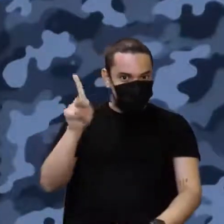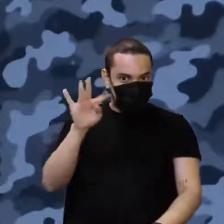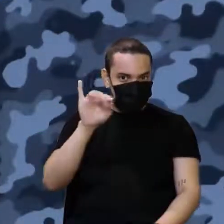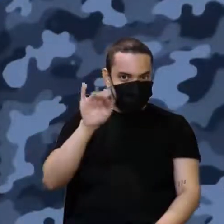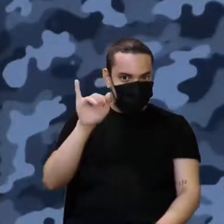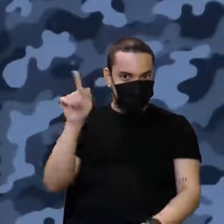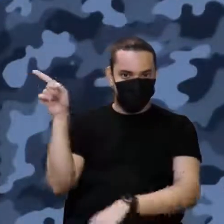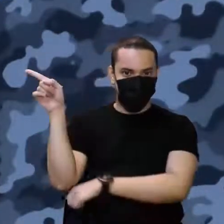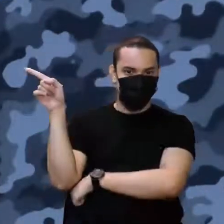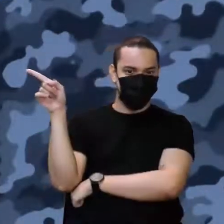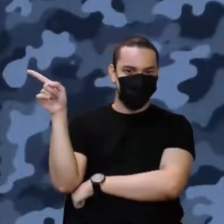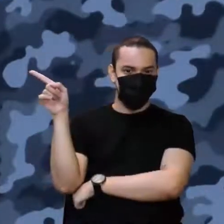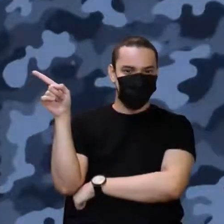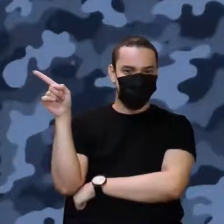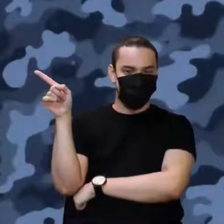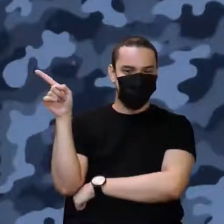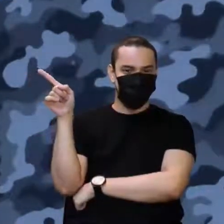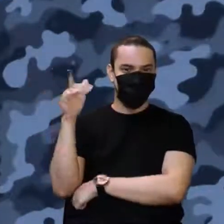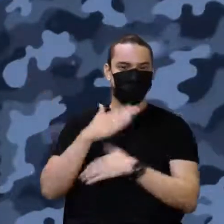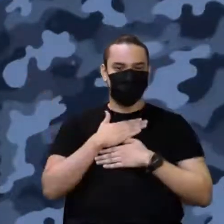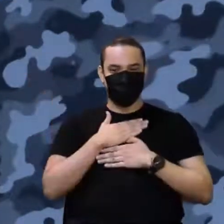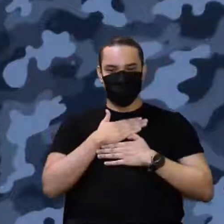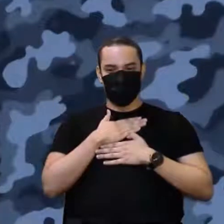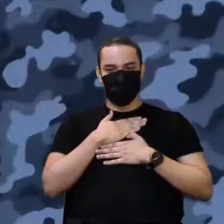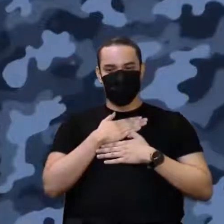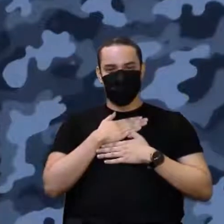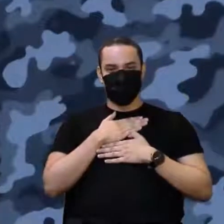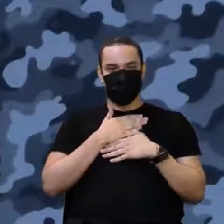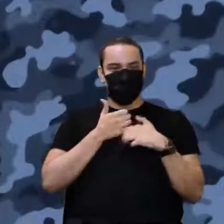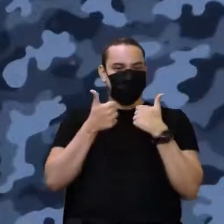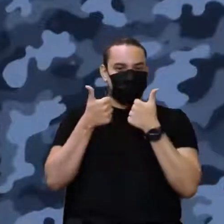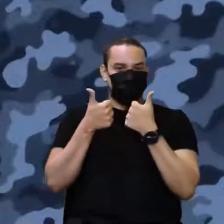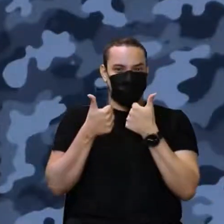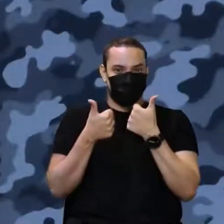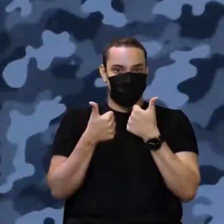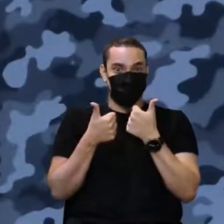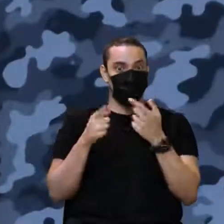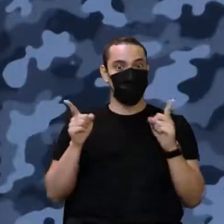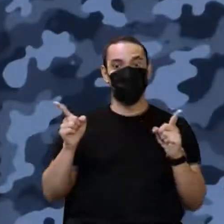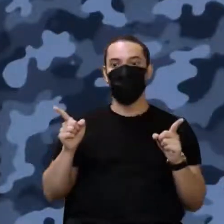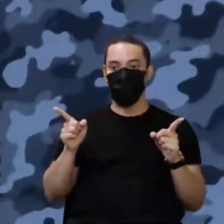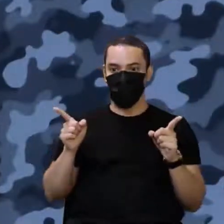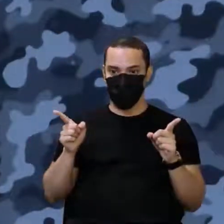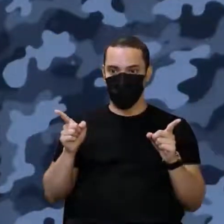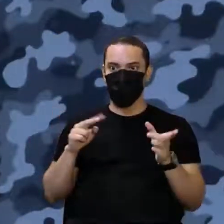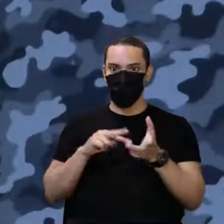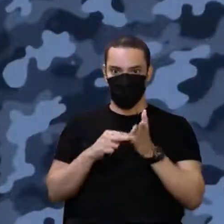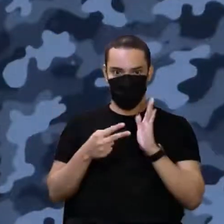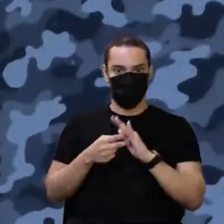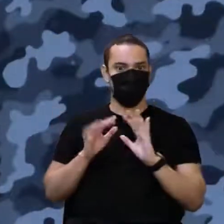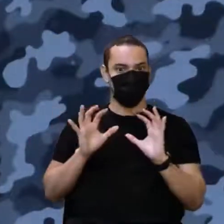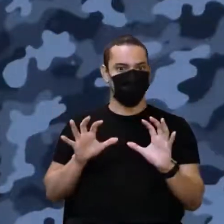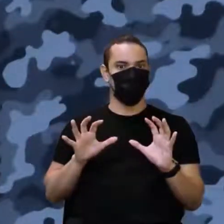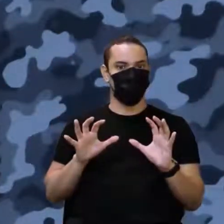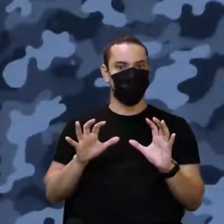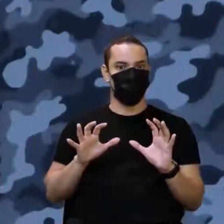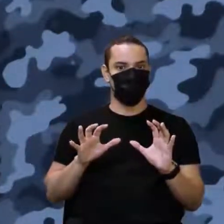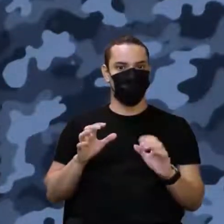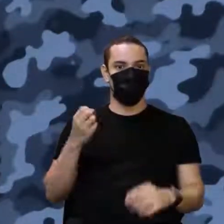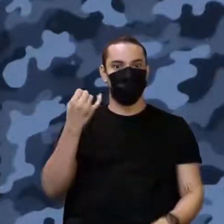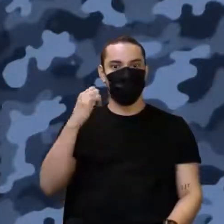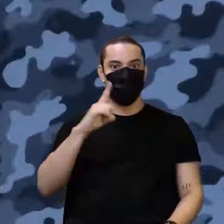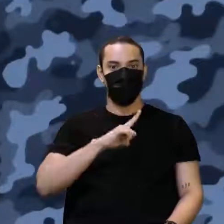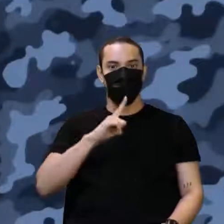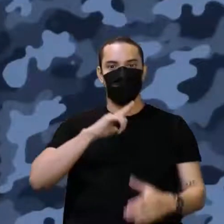professora? Consegue. Gostei. Então, camuflagem é isso, tá? Se eu tivesse aqui com